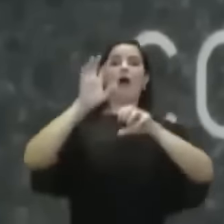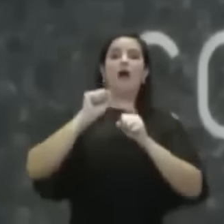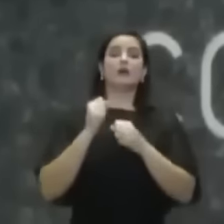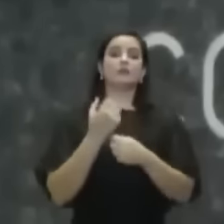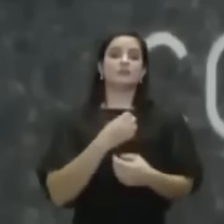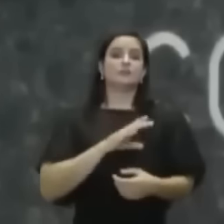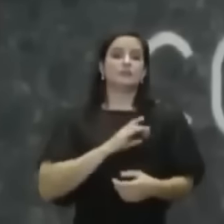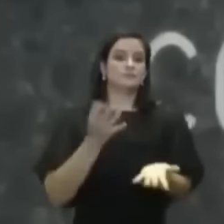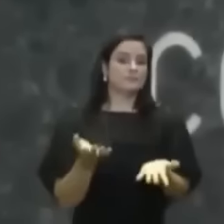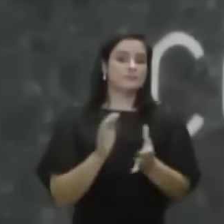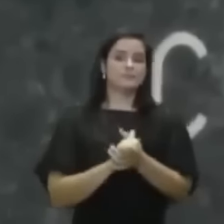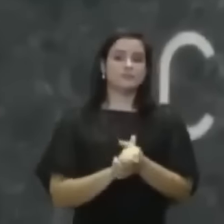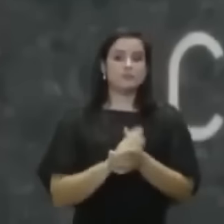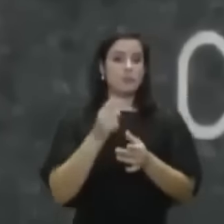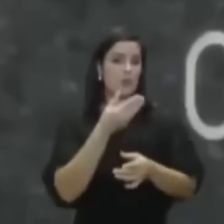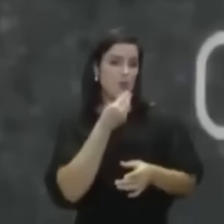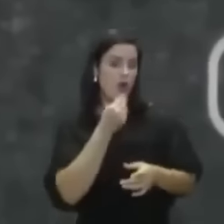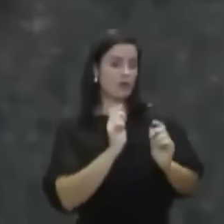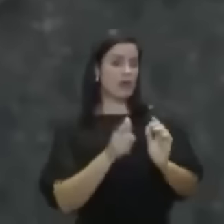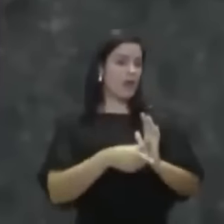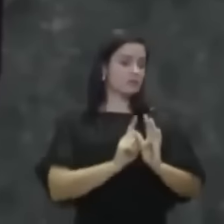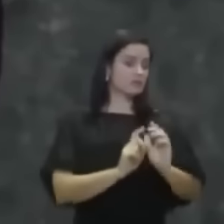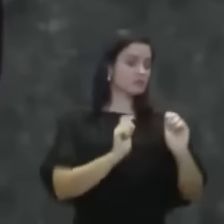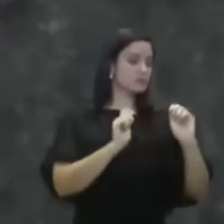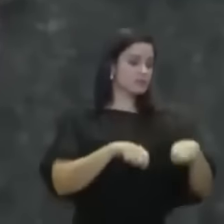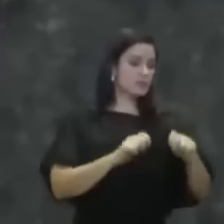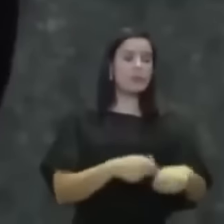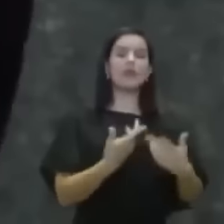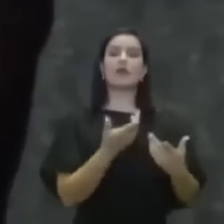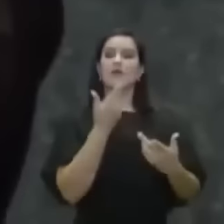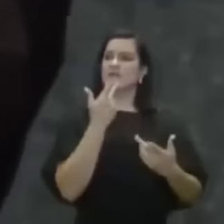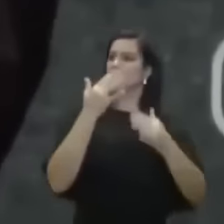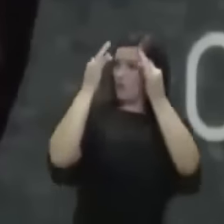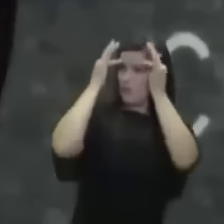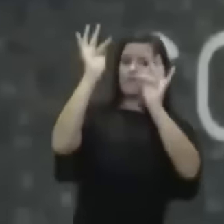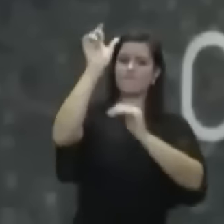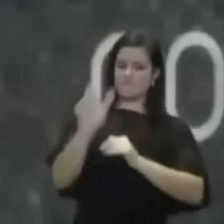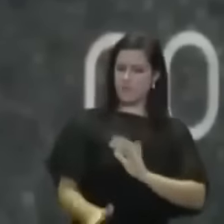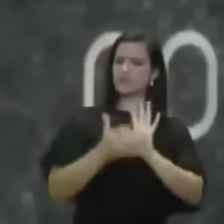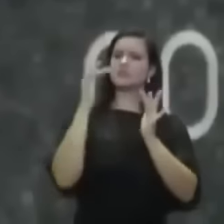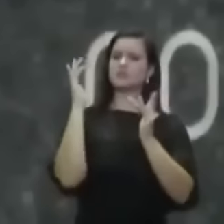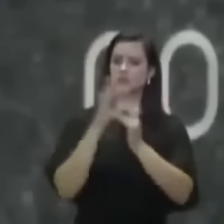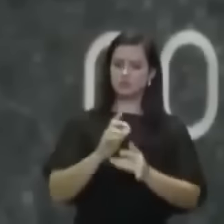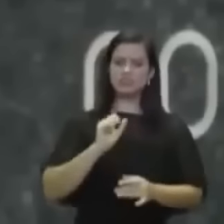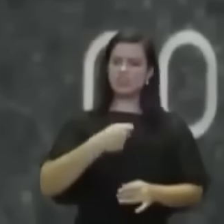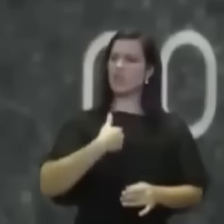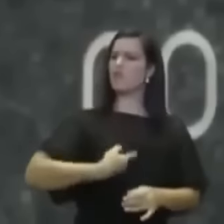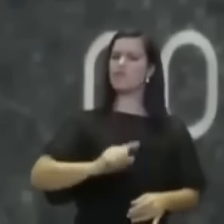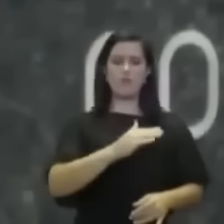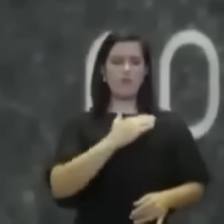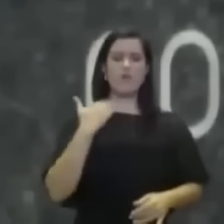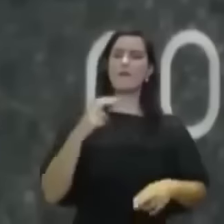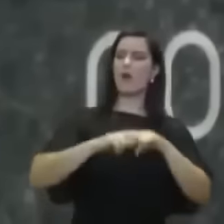Homem capaz de professar fidelidade inegociável a Cristo num momento, dispondo-se a morrer por